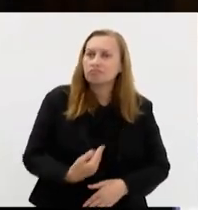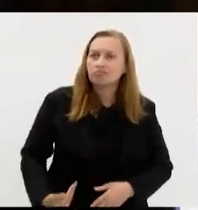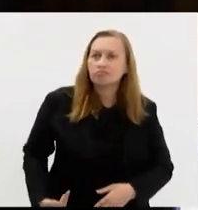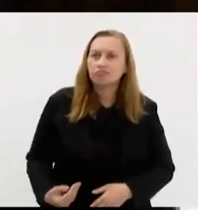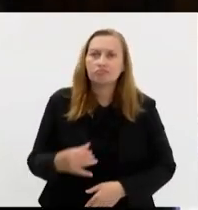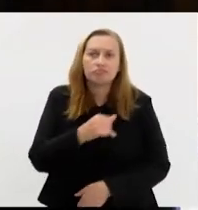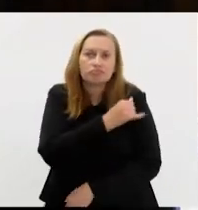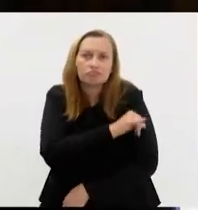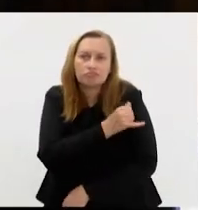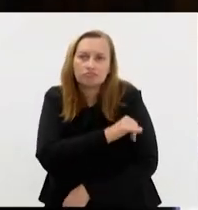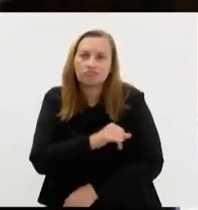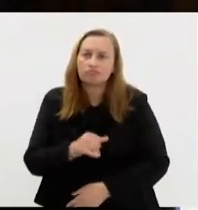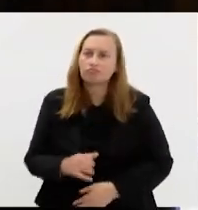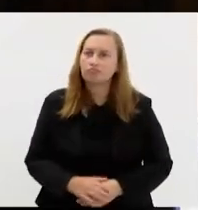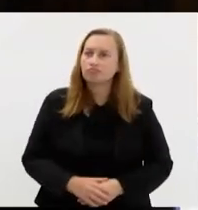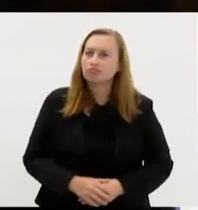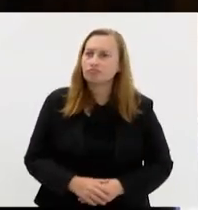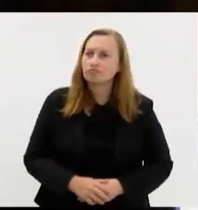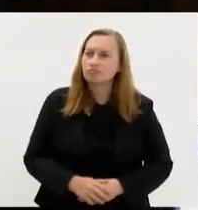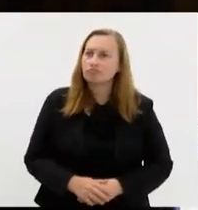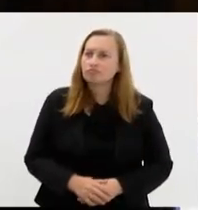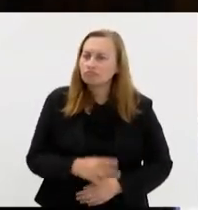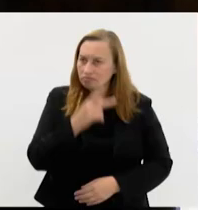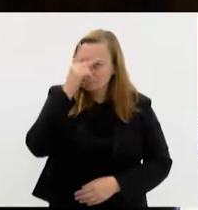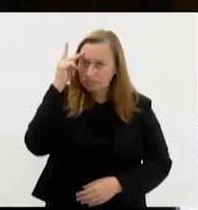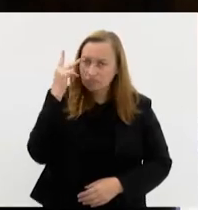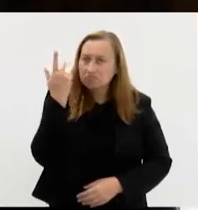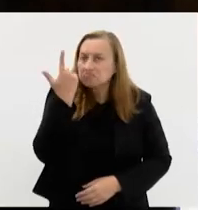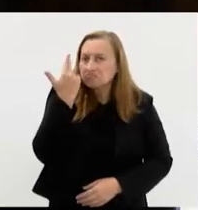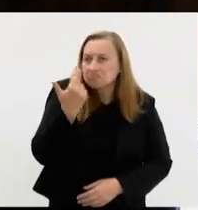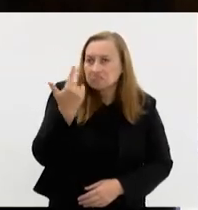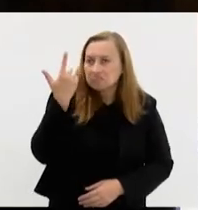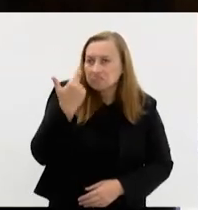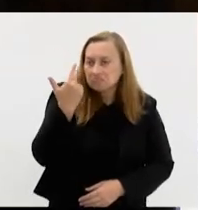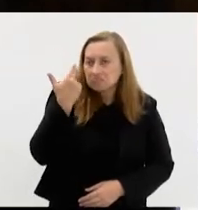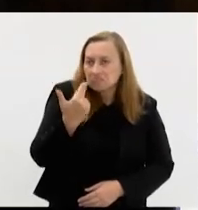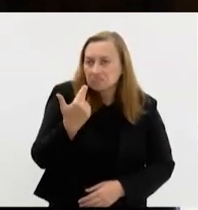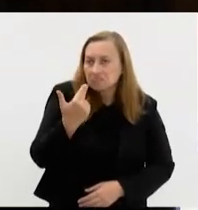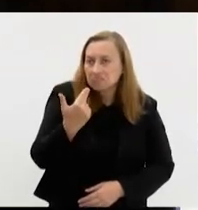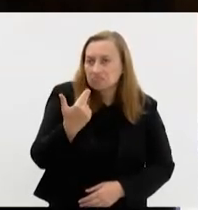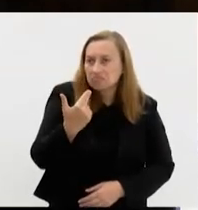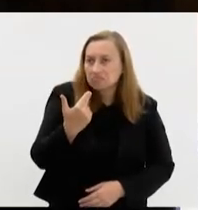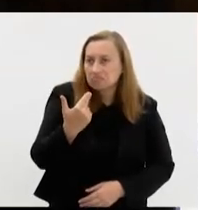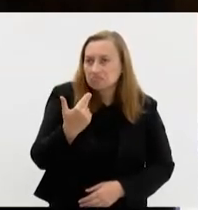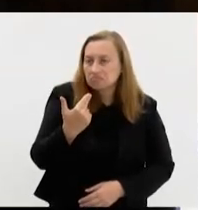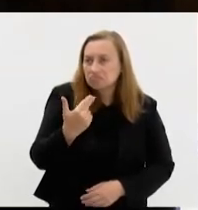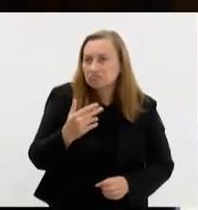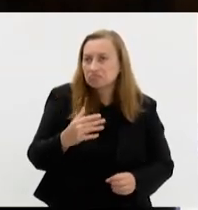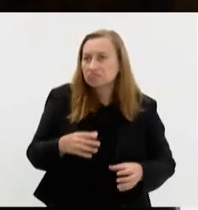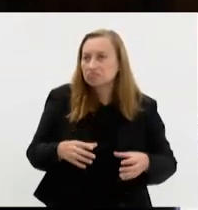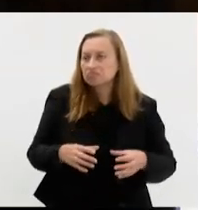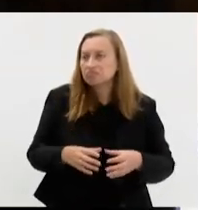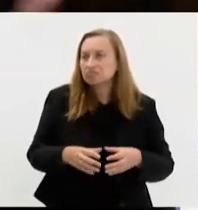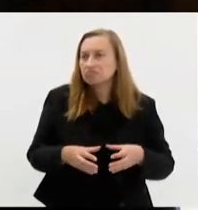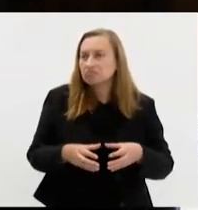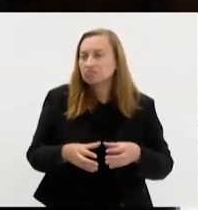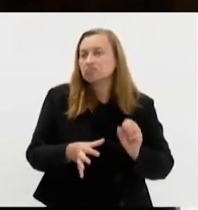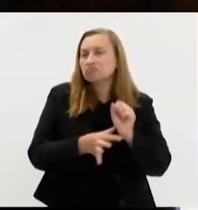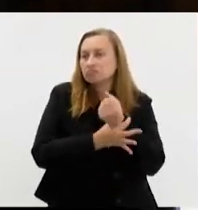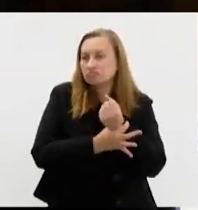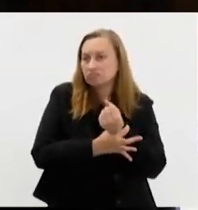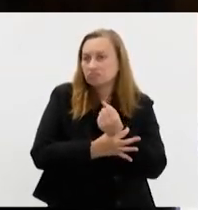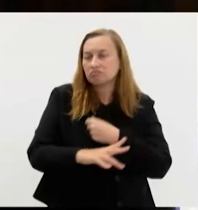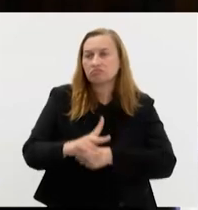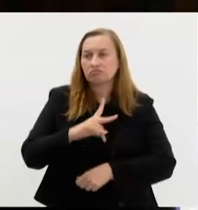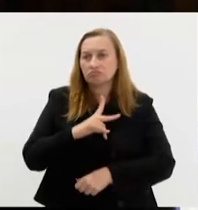Janeiro vamos especular que é uma pessoa que naturalmente demanda um esquema de segurança muito particular e eu imagino que